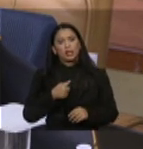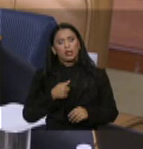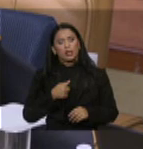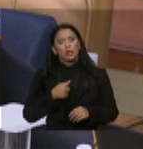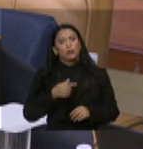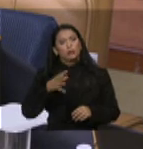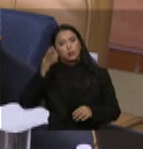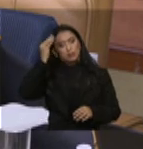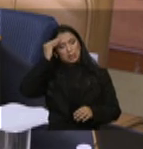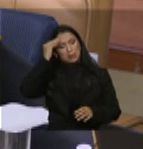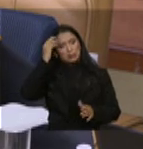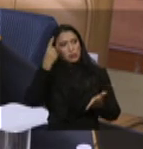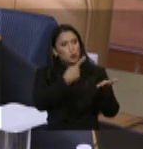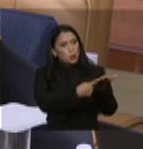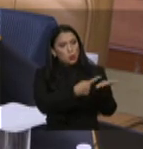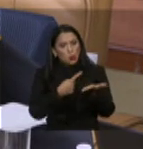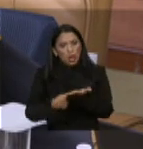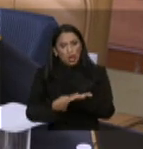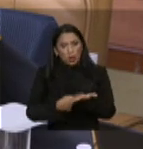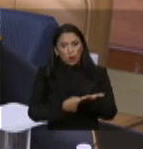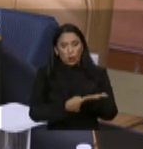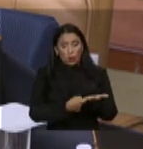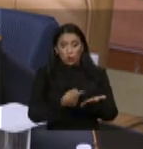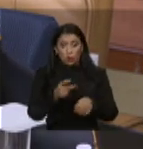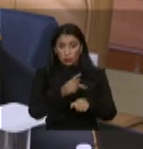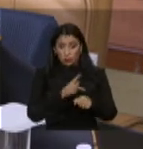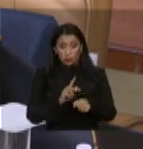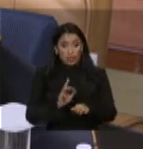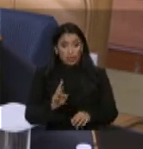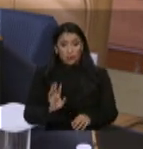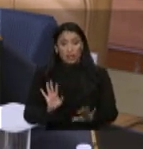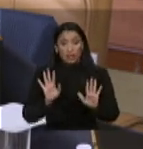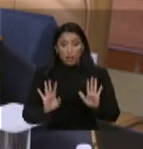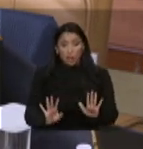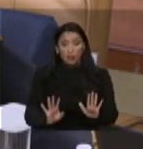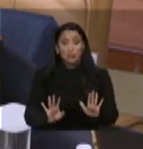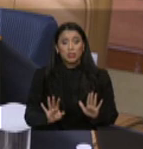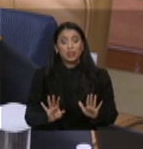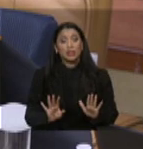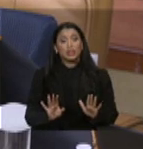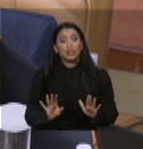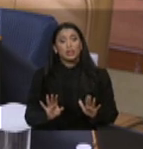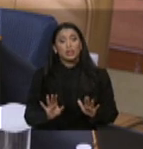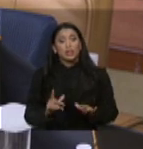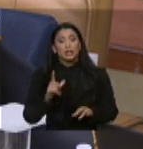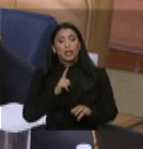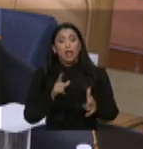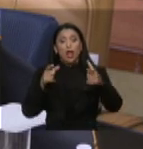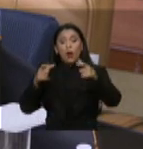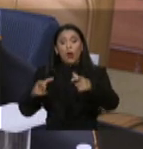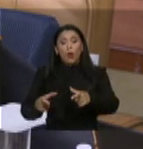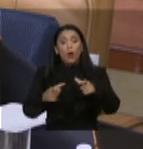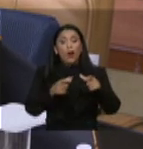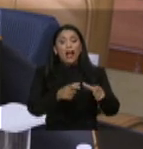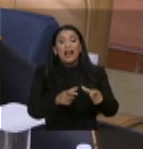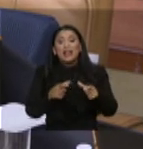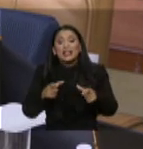esse tratado o milagre que impossibilite esses outros meios de localizar